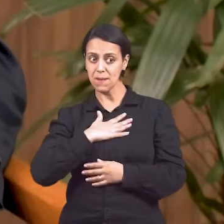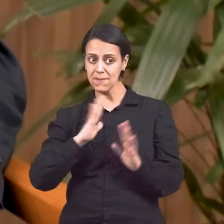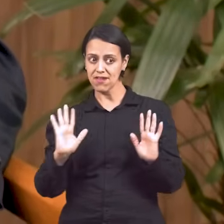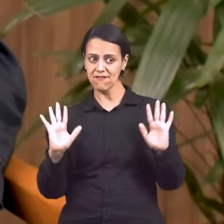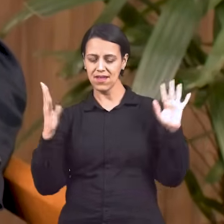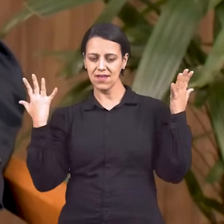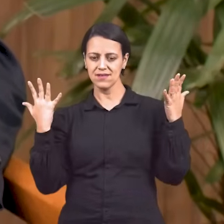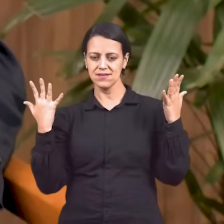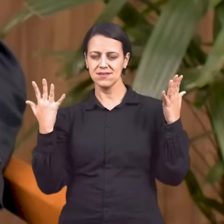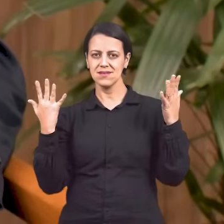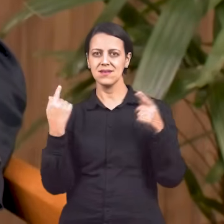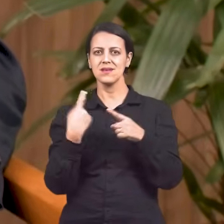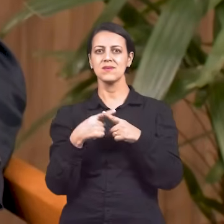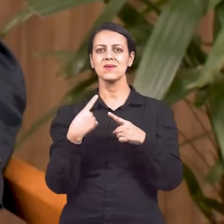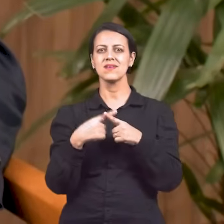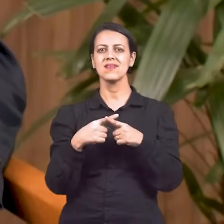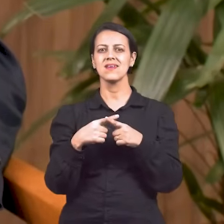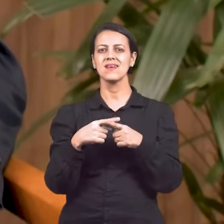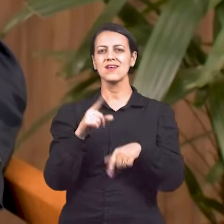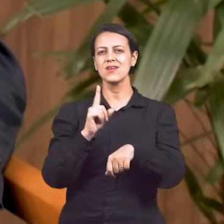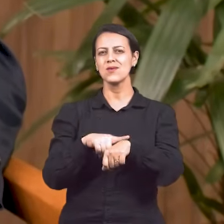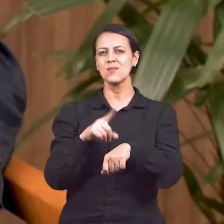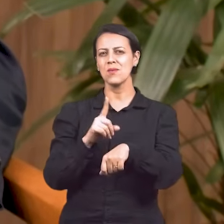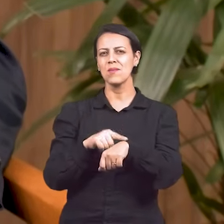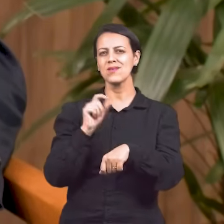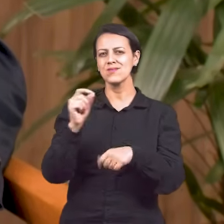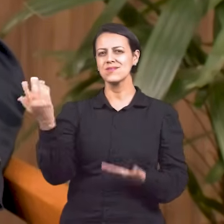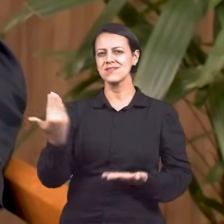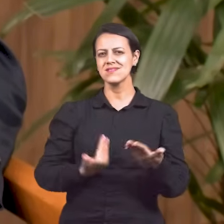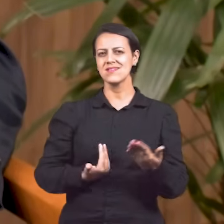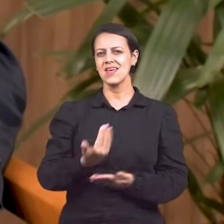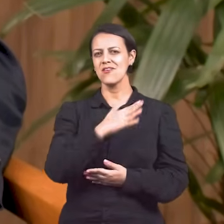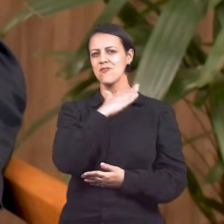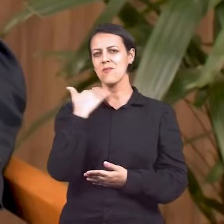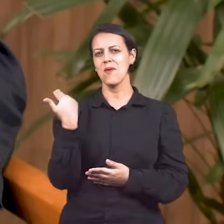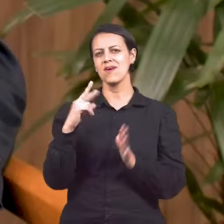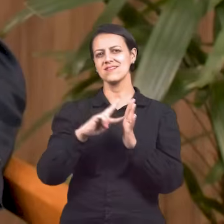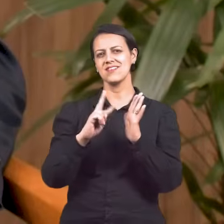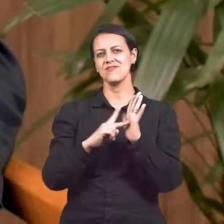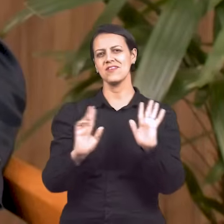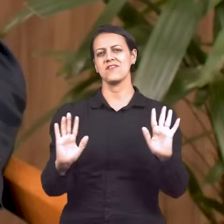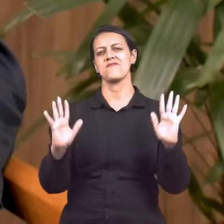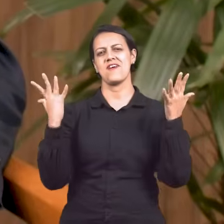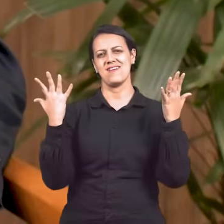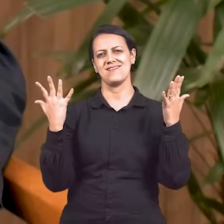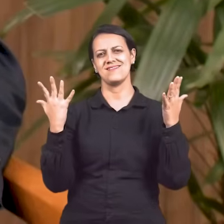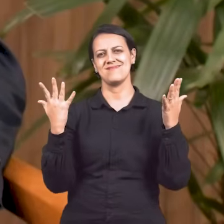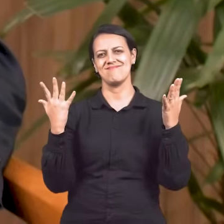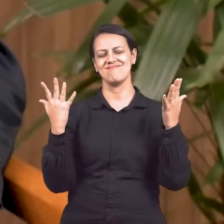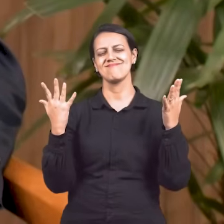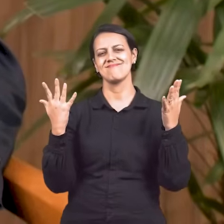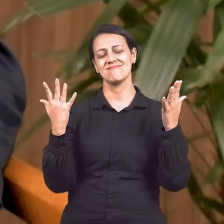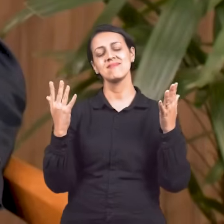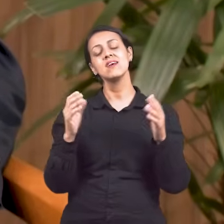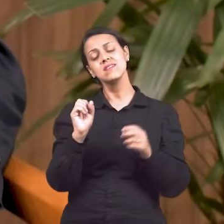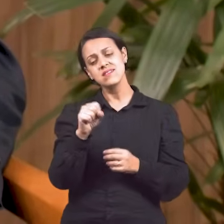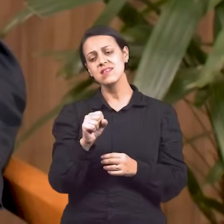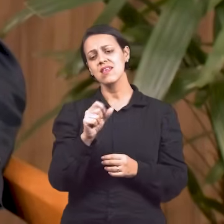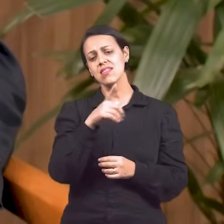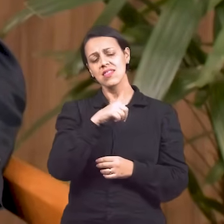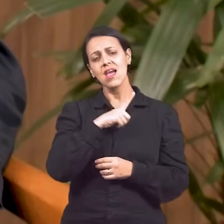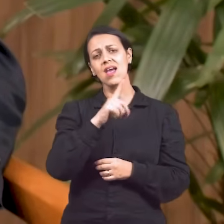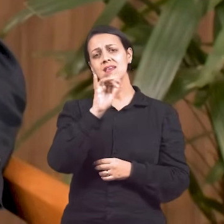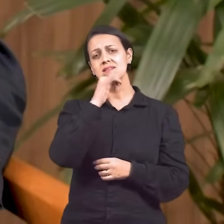a palavra e ele falou assim, é para usar no dia da minha festa. Porque a partida de um servo do Senhor é uma